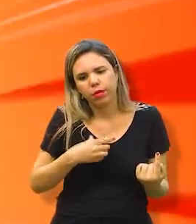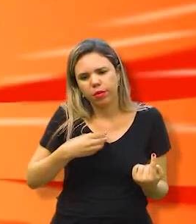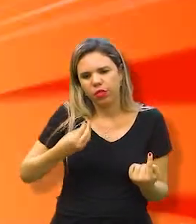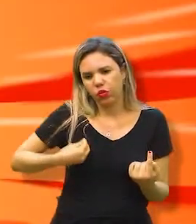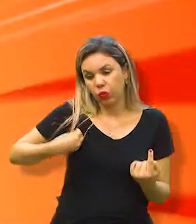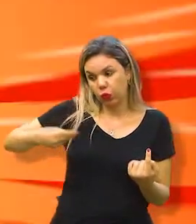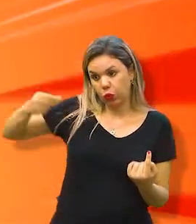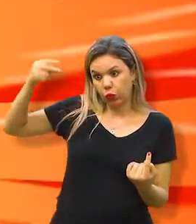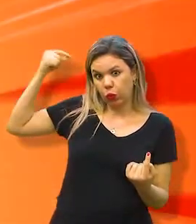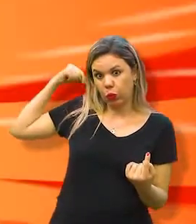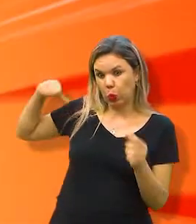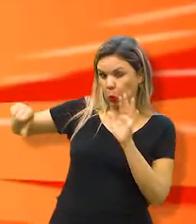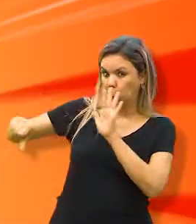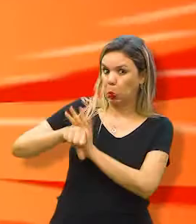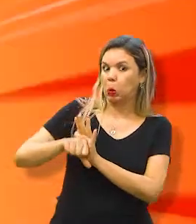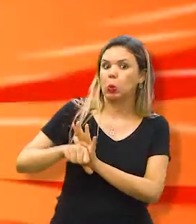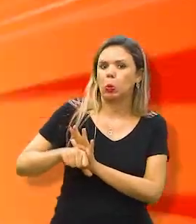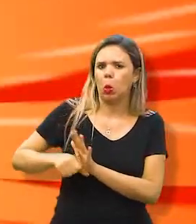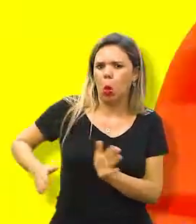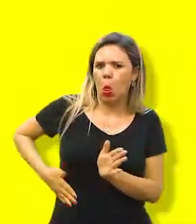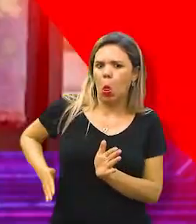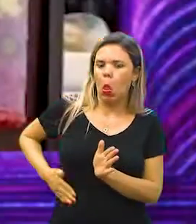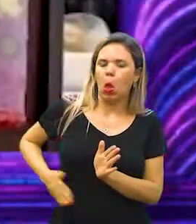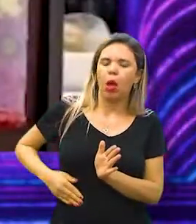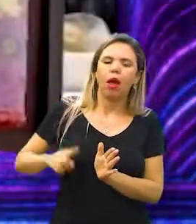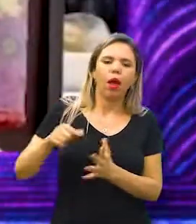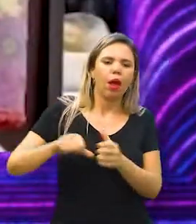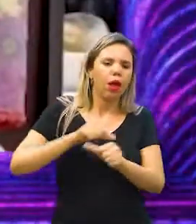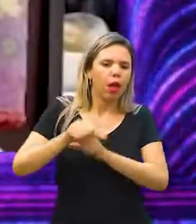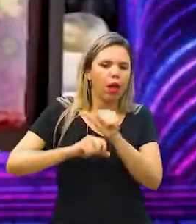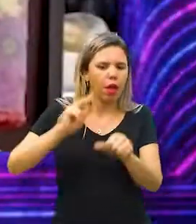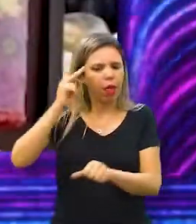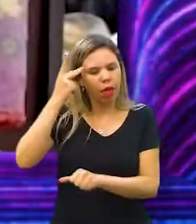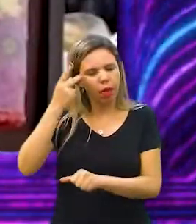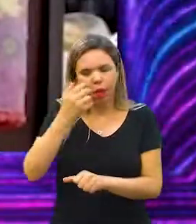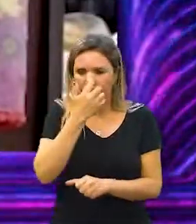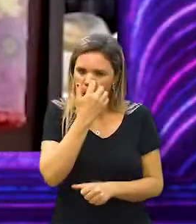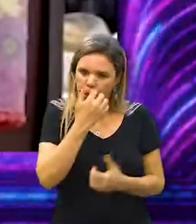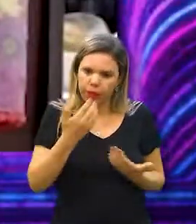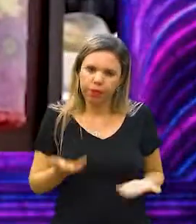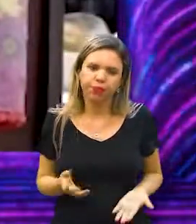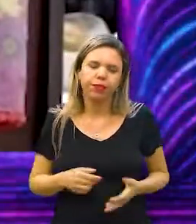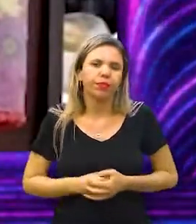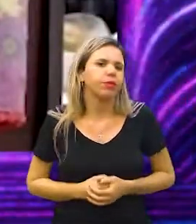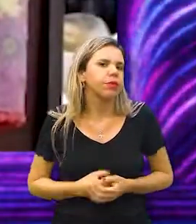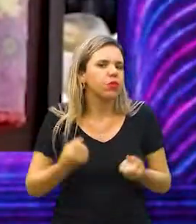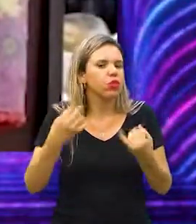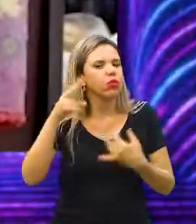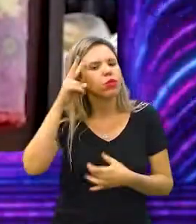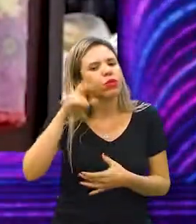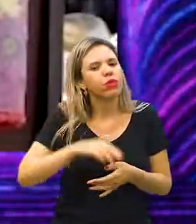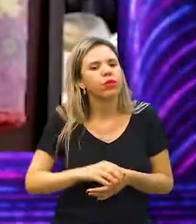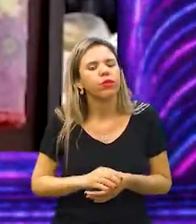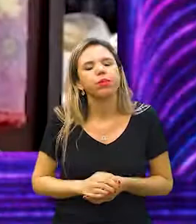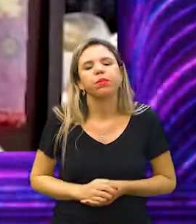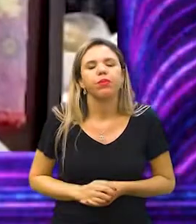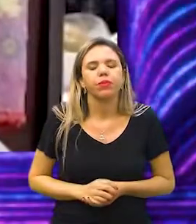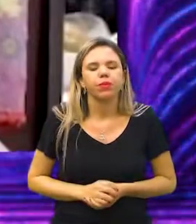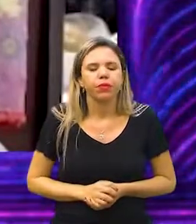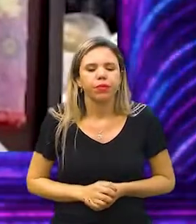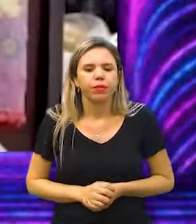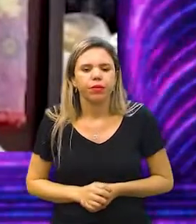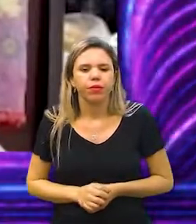Que ele tem um passado criminoso, ele é o bandido, mas ele quer se redimir. E nisso conta a história